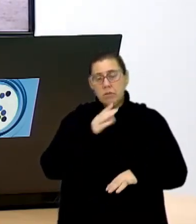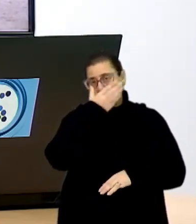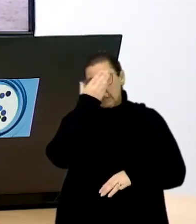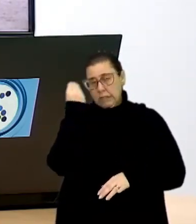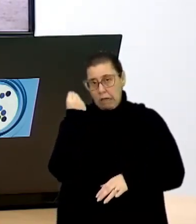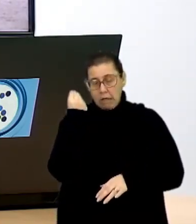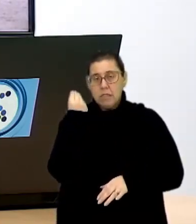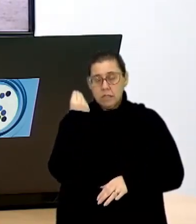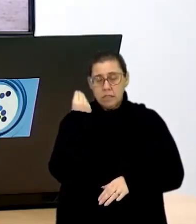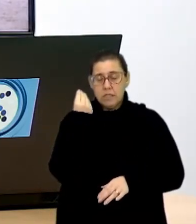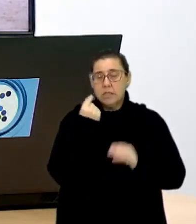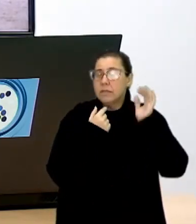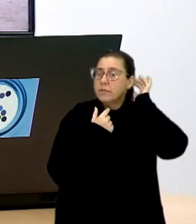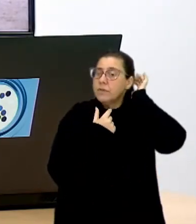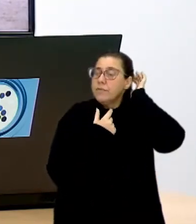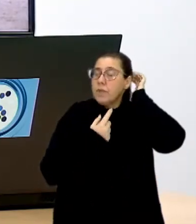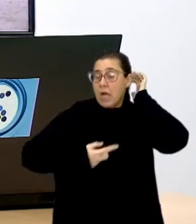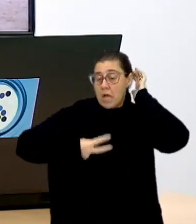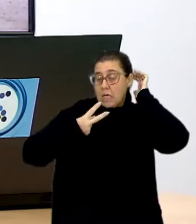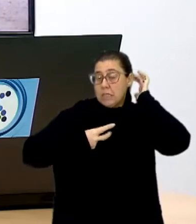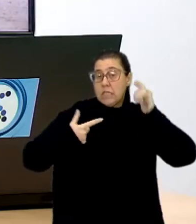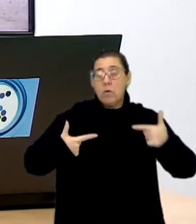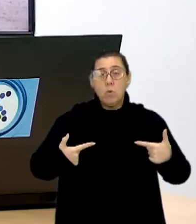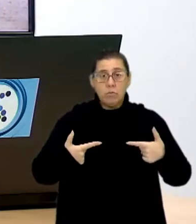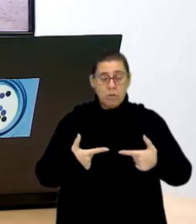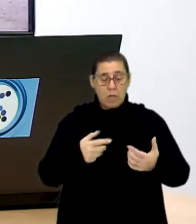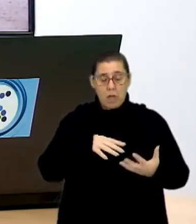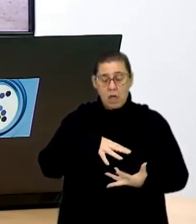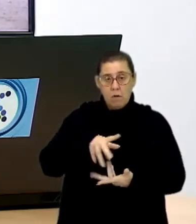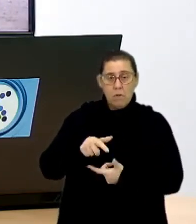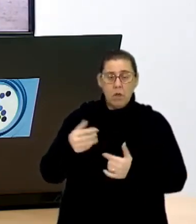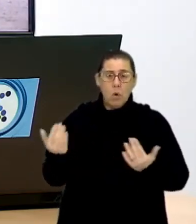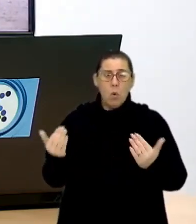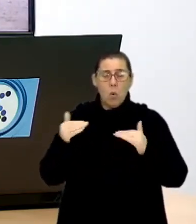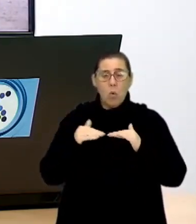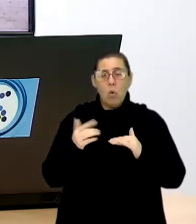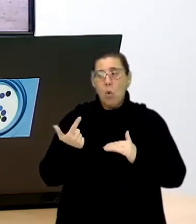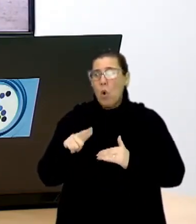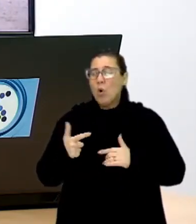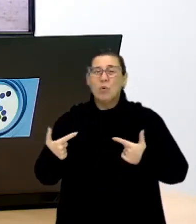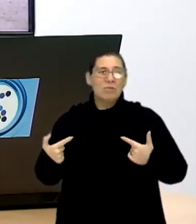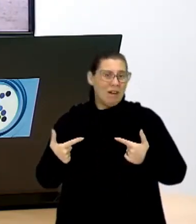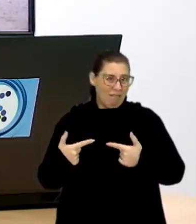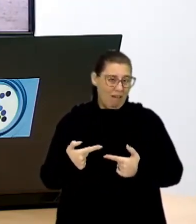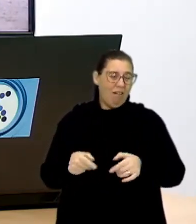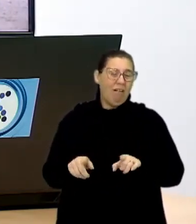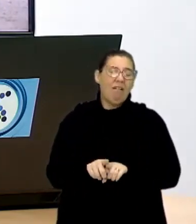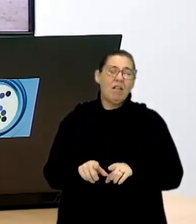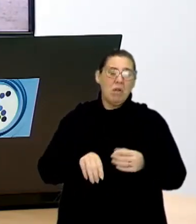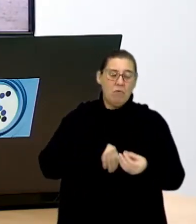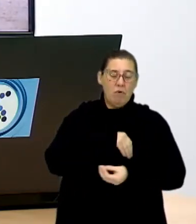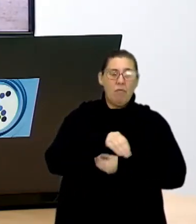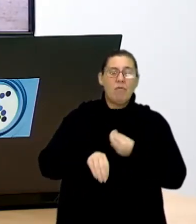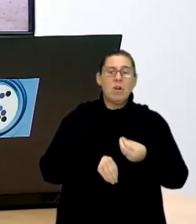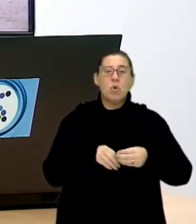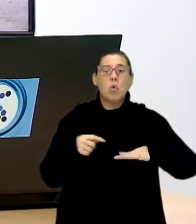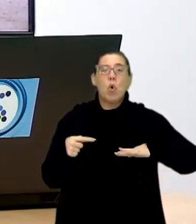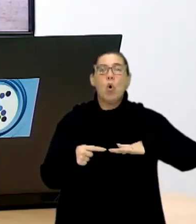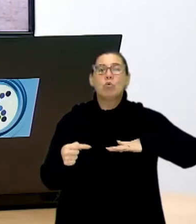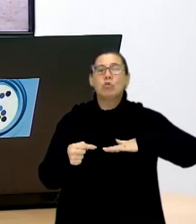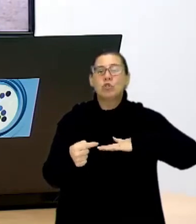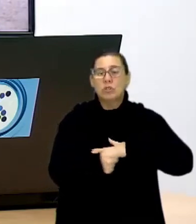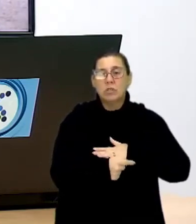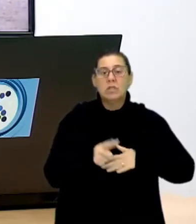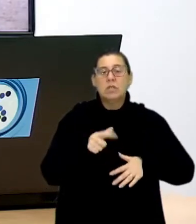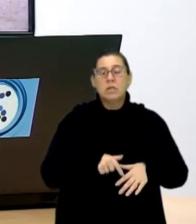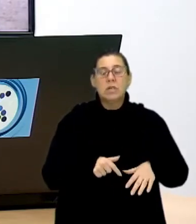um pouco que a Segunda Guerra Mundial está relacionada a uma outra guerra envolvendo o continente asiático, que é a chamada